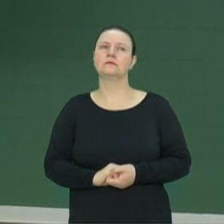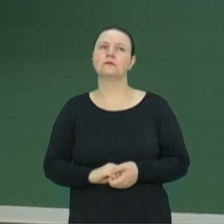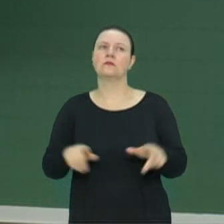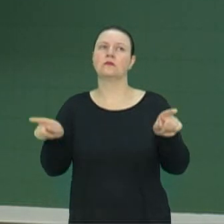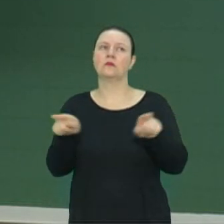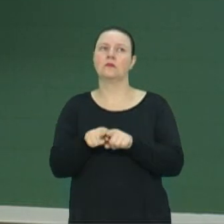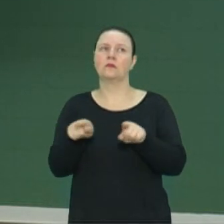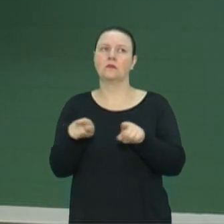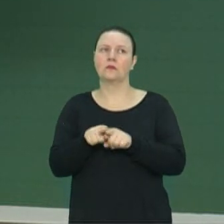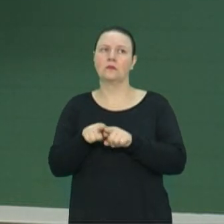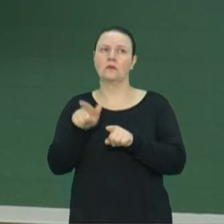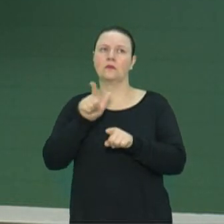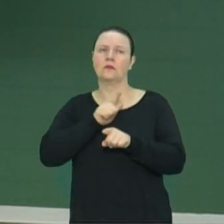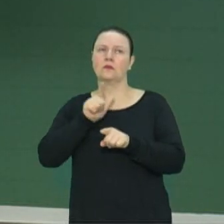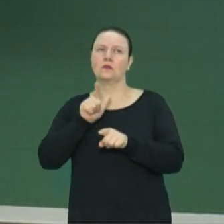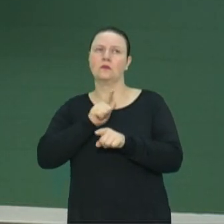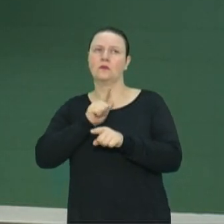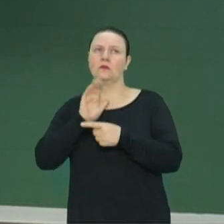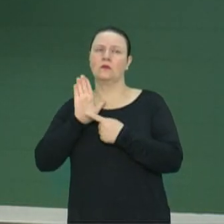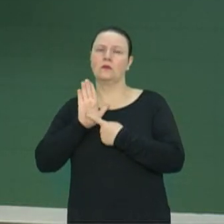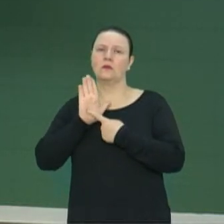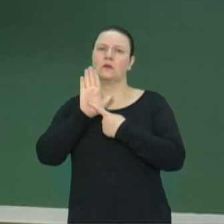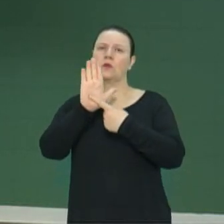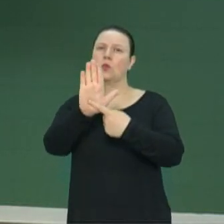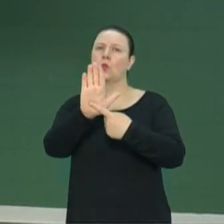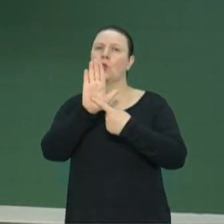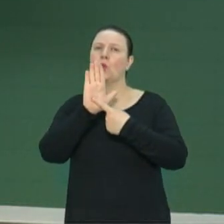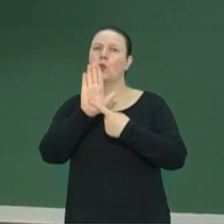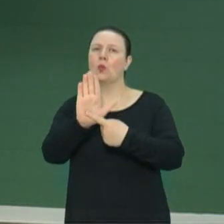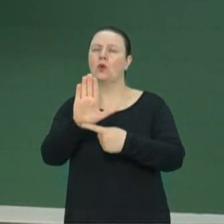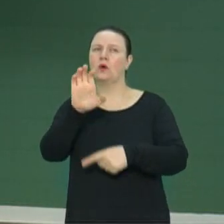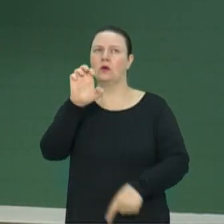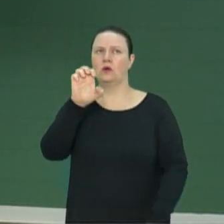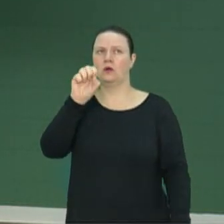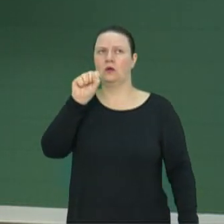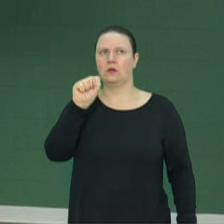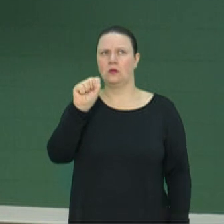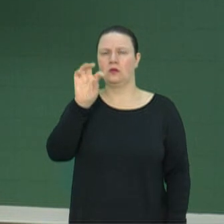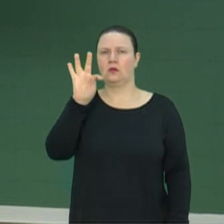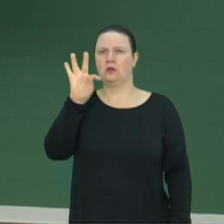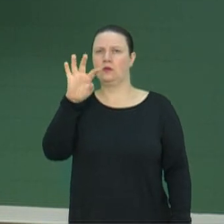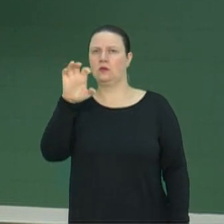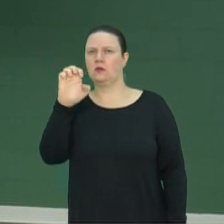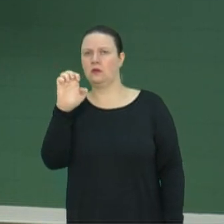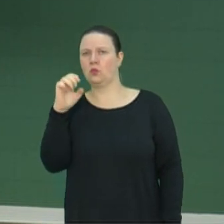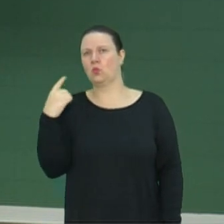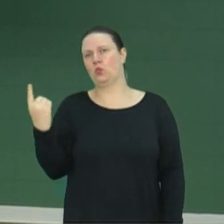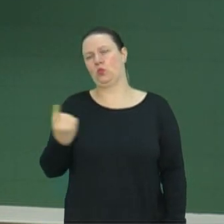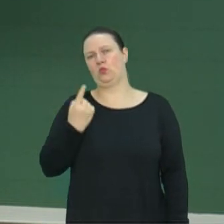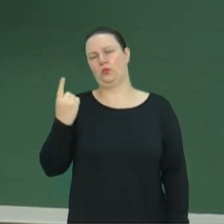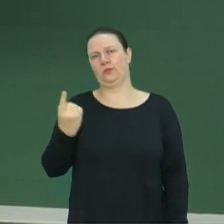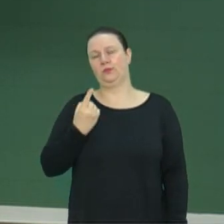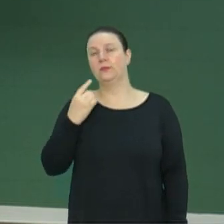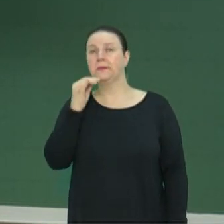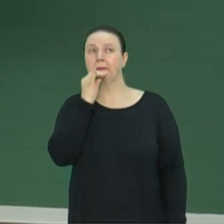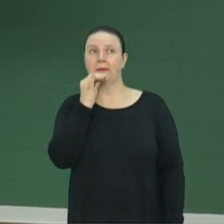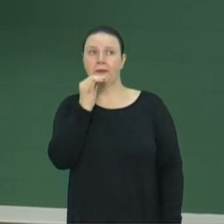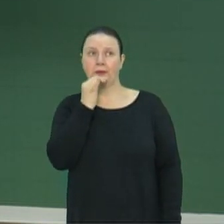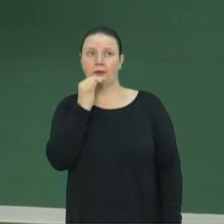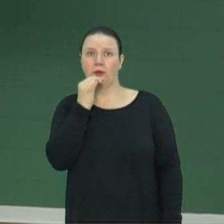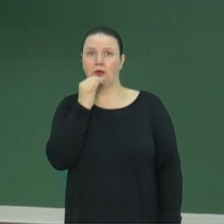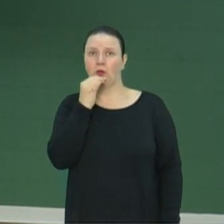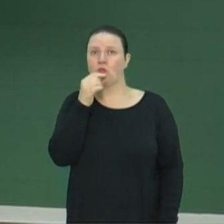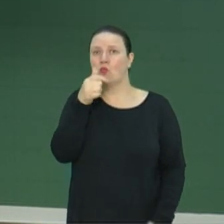Também teremos acá este, quando algo está no singular. Por exemplo, este